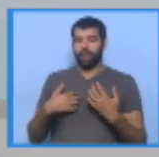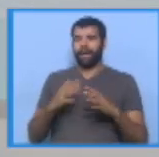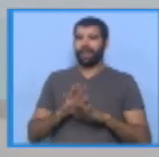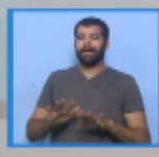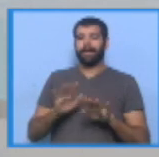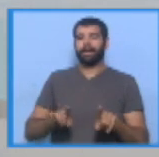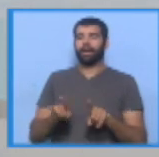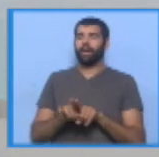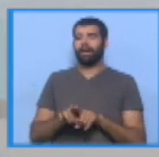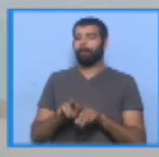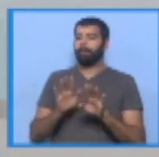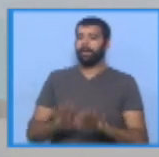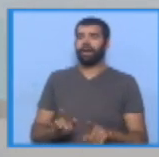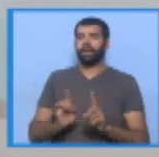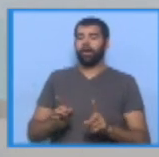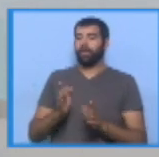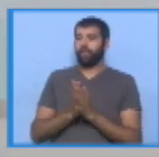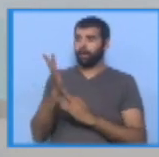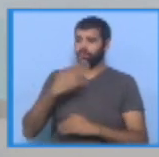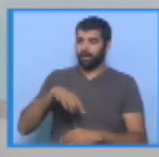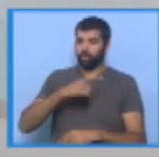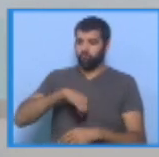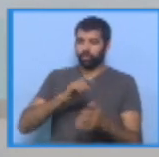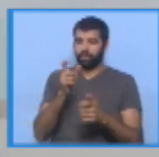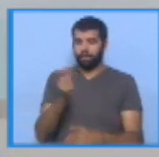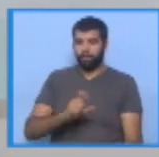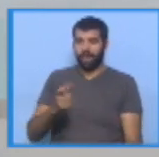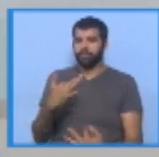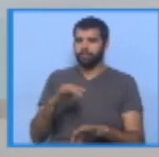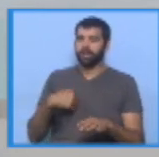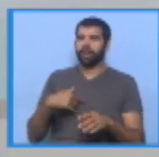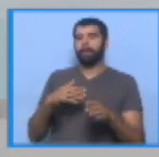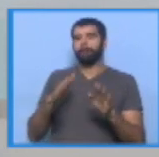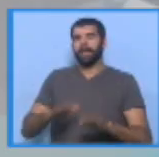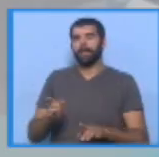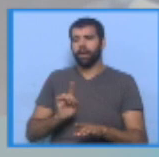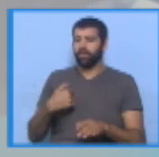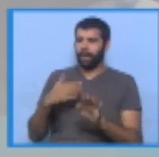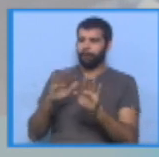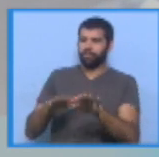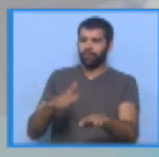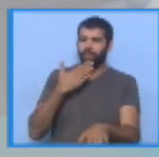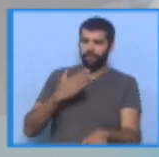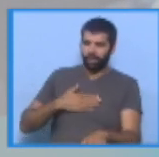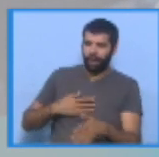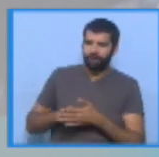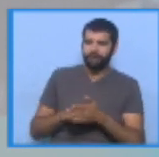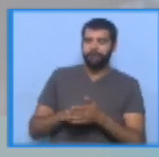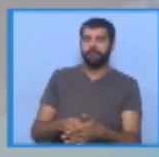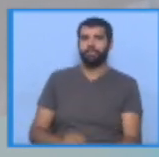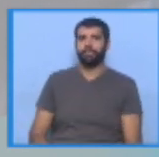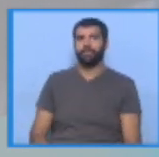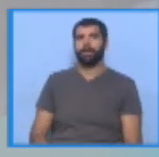ser passivo, e Deus quer que nós sejamos pacíficos, mas não passivos. E a procissão ajuda-nos a isso. Nesta